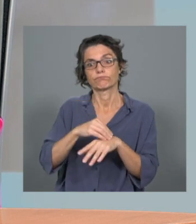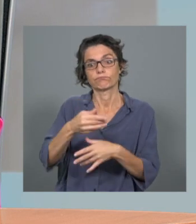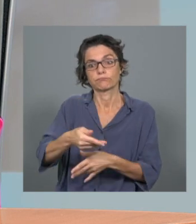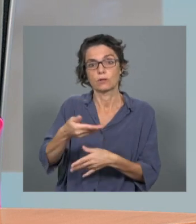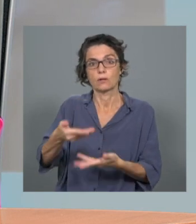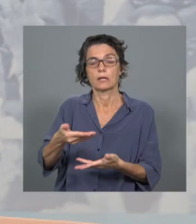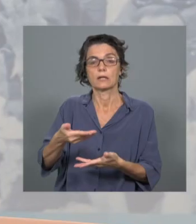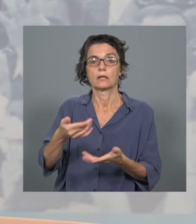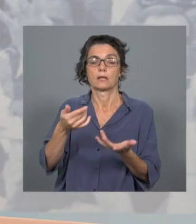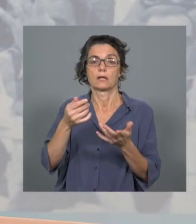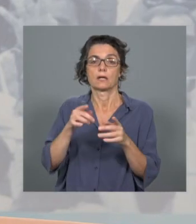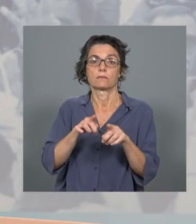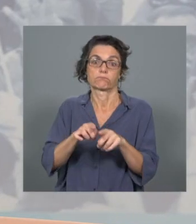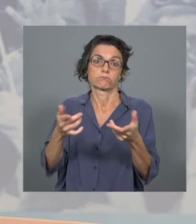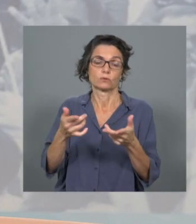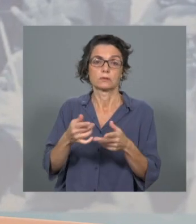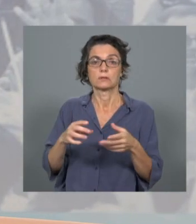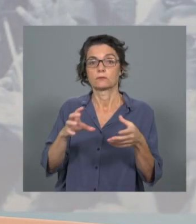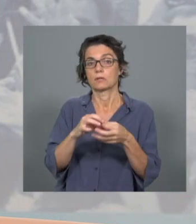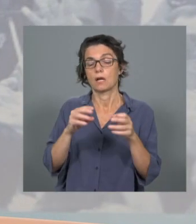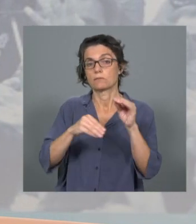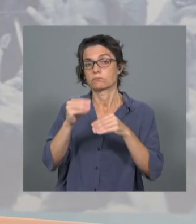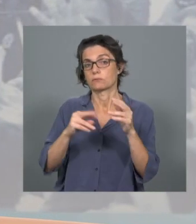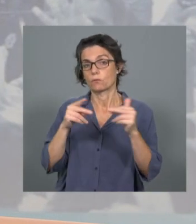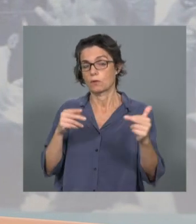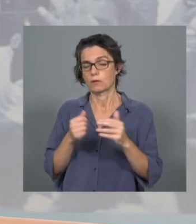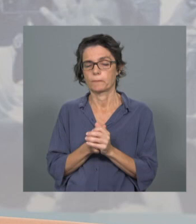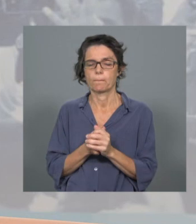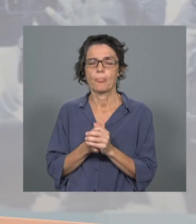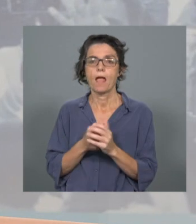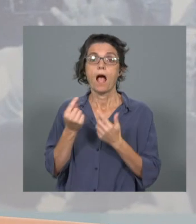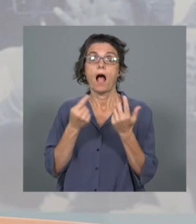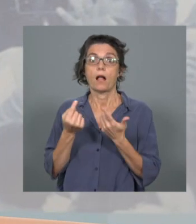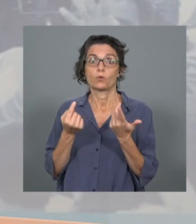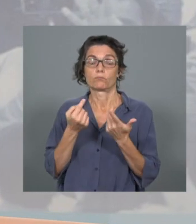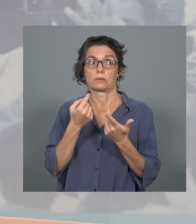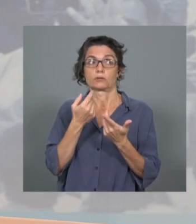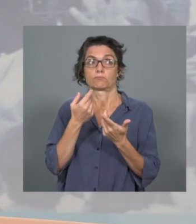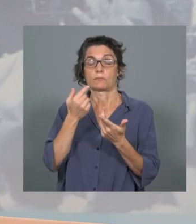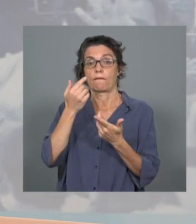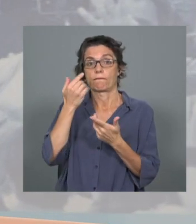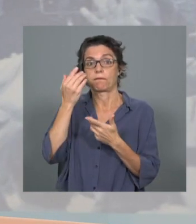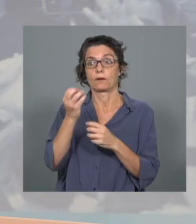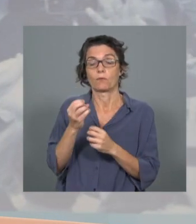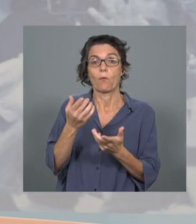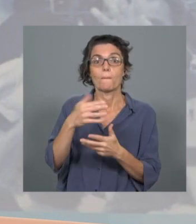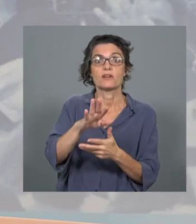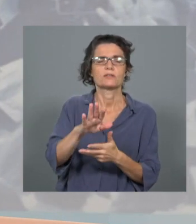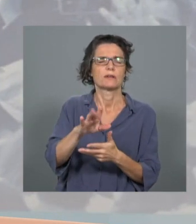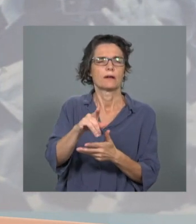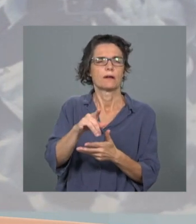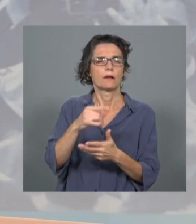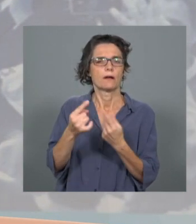eleições autárquicas. Para além das surpresas que possam ter acontecido, que redefinição também se verificou em